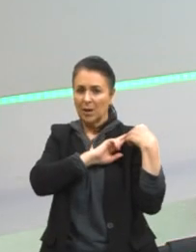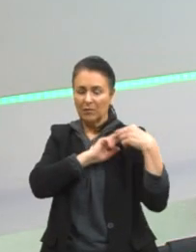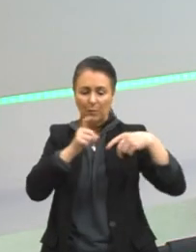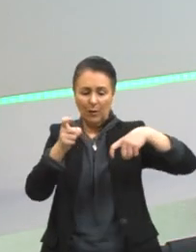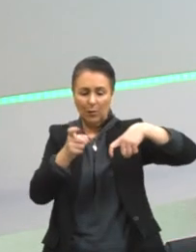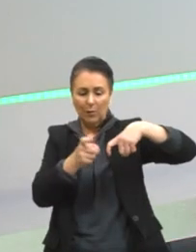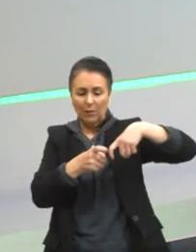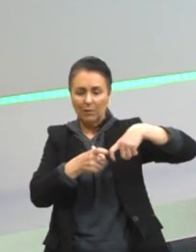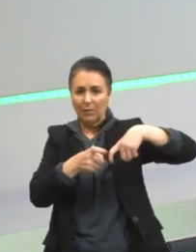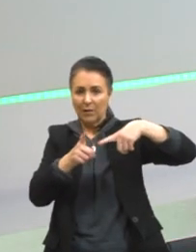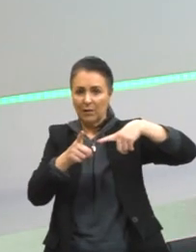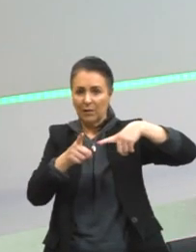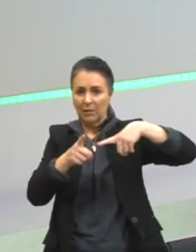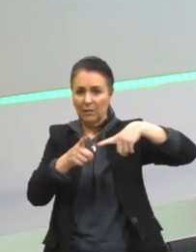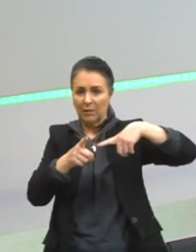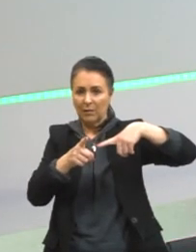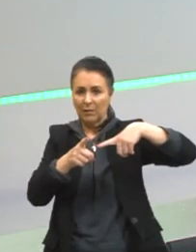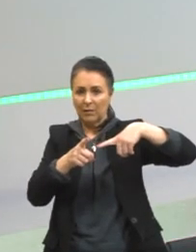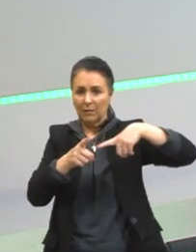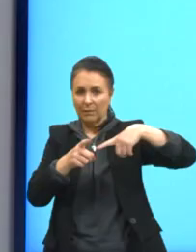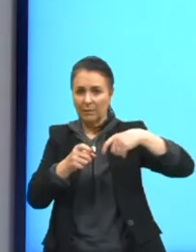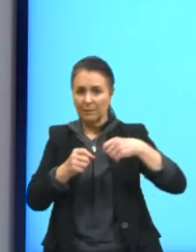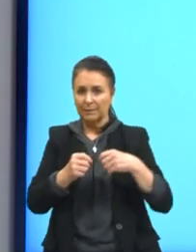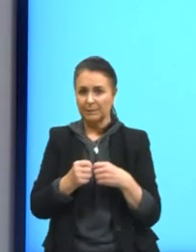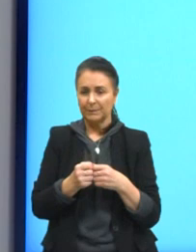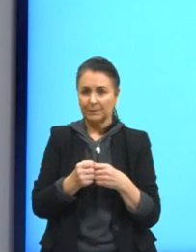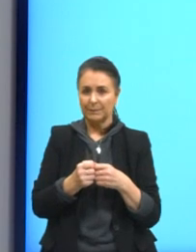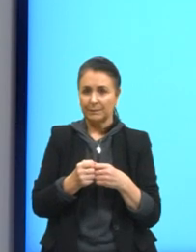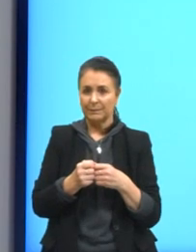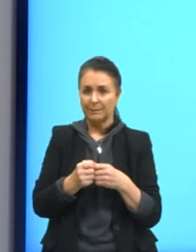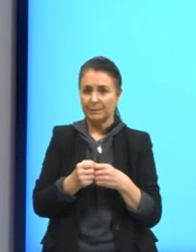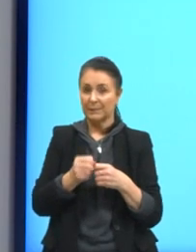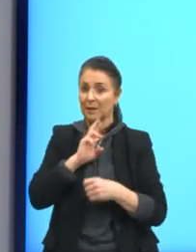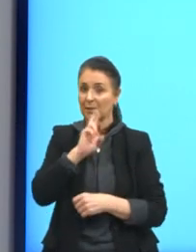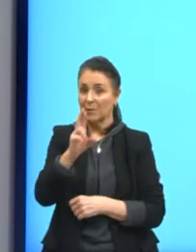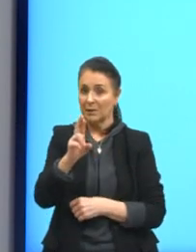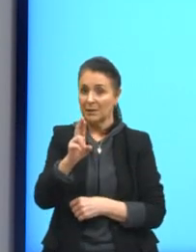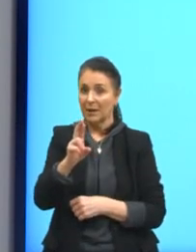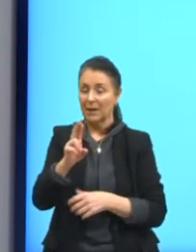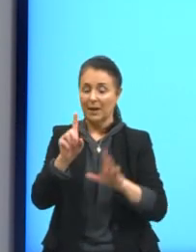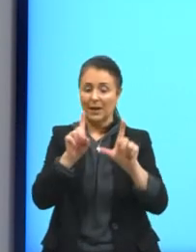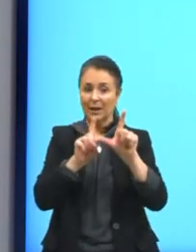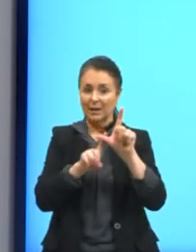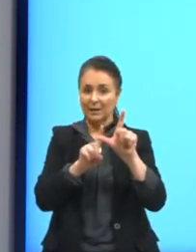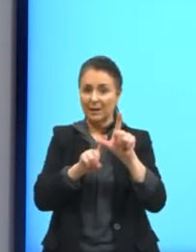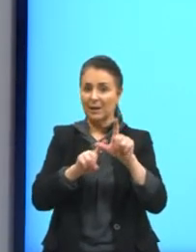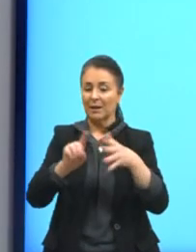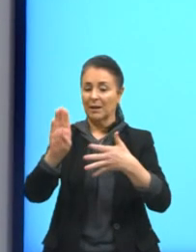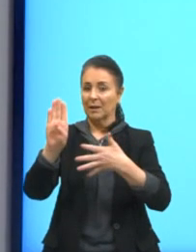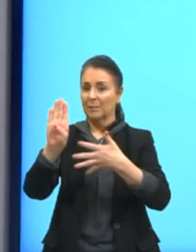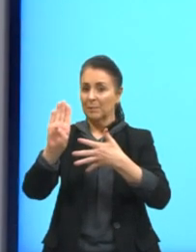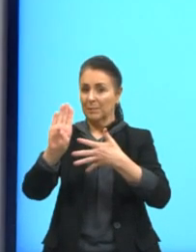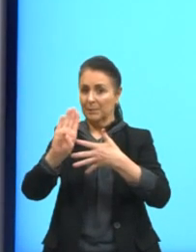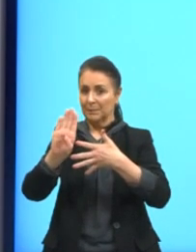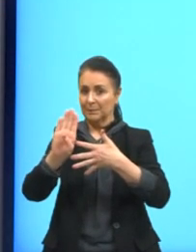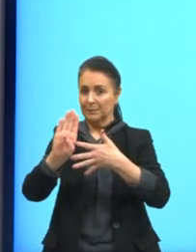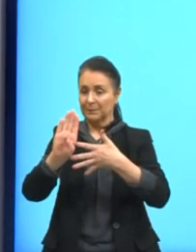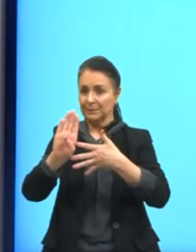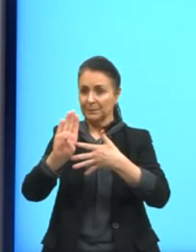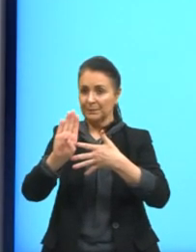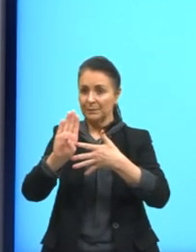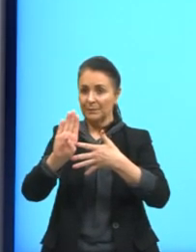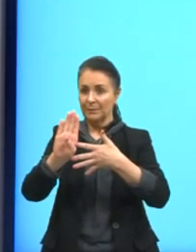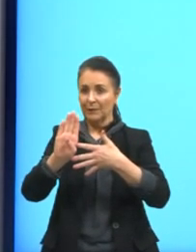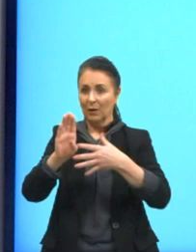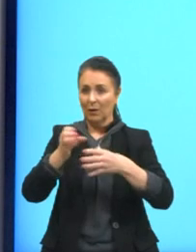só pensa em aí Essa é a medula né gente lembra oi vem aqui a